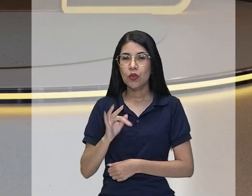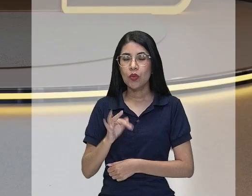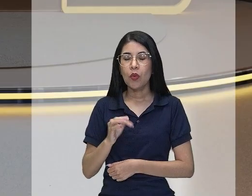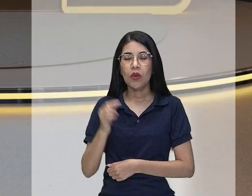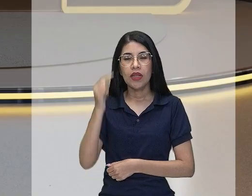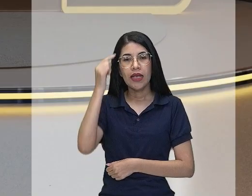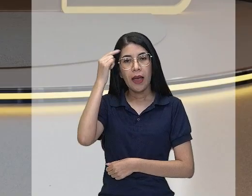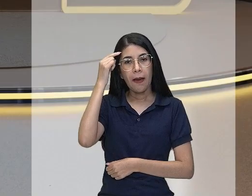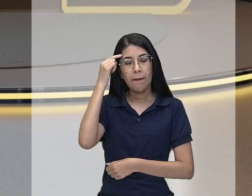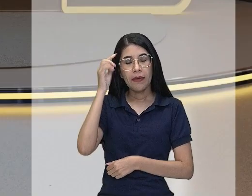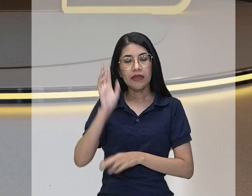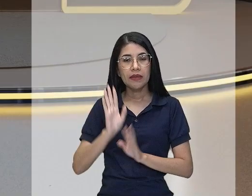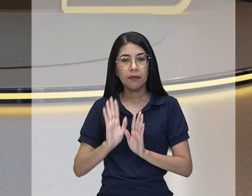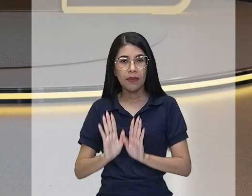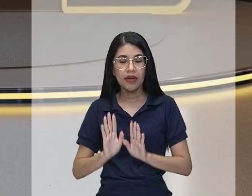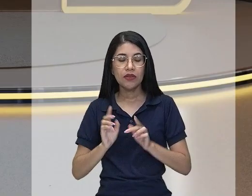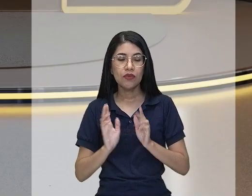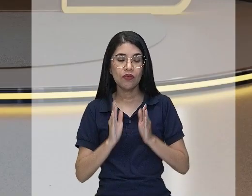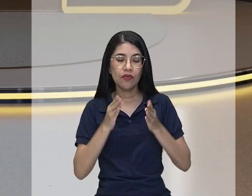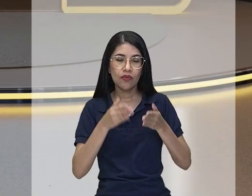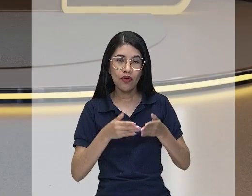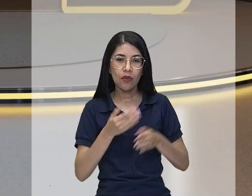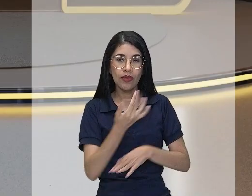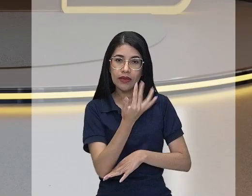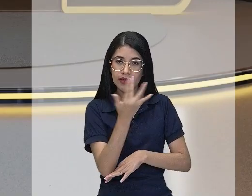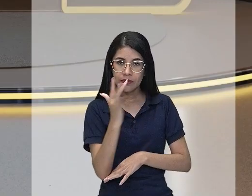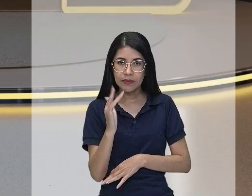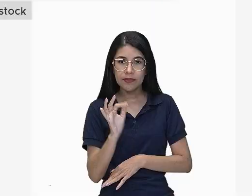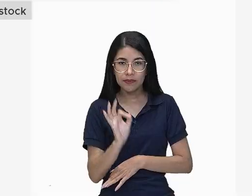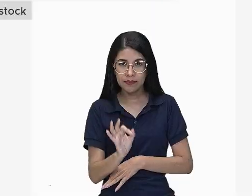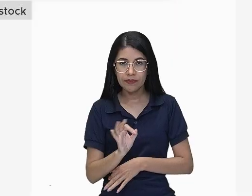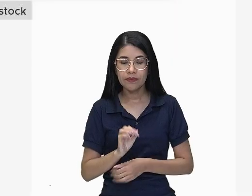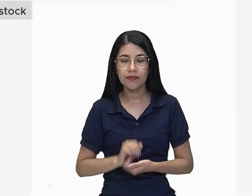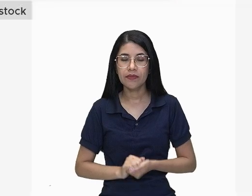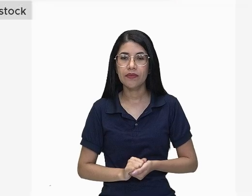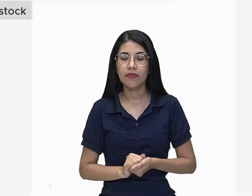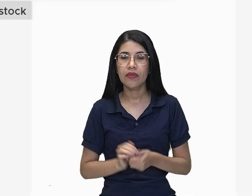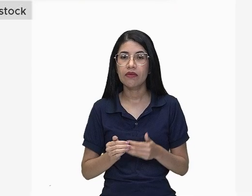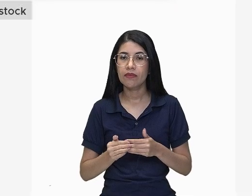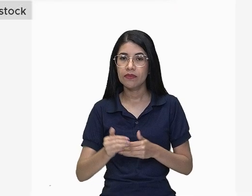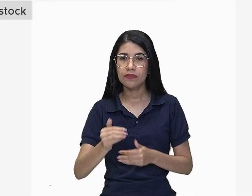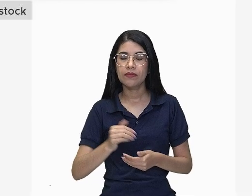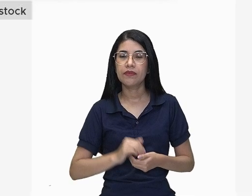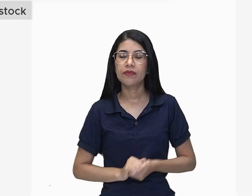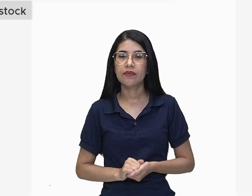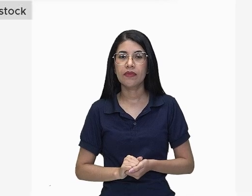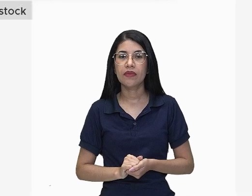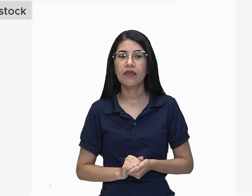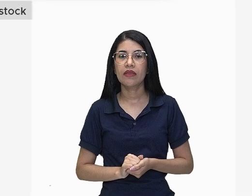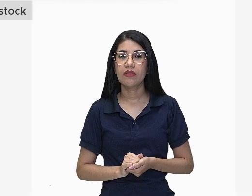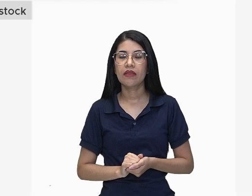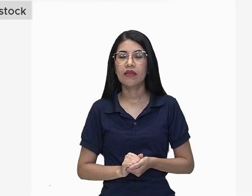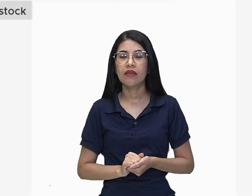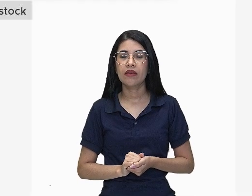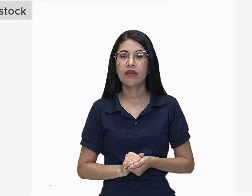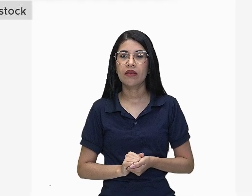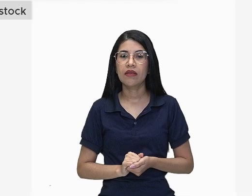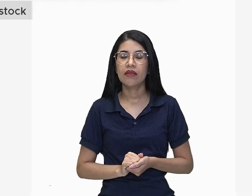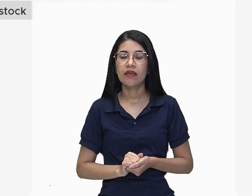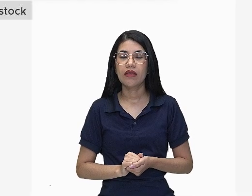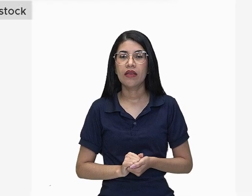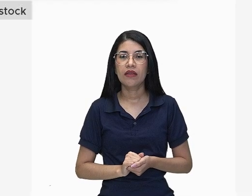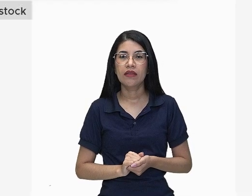à planta, tá bom? Mas vamos dar continuidade, dê uma olhada. A prática reconhecida em